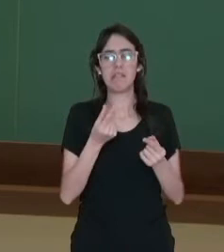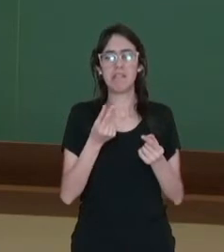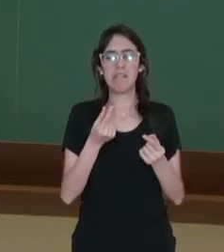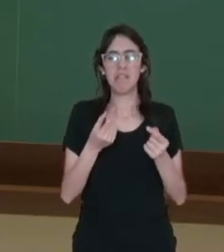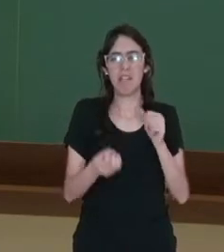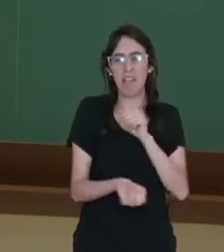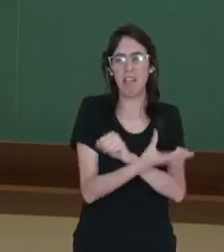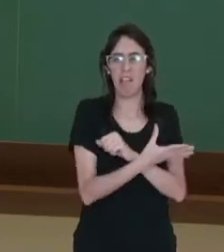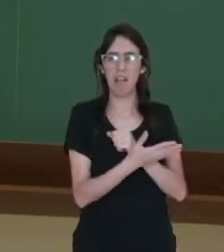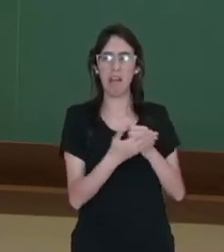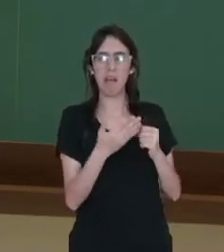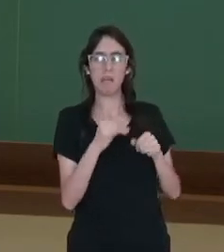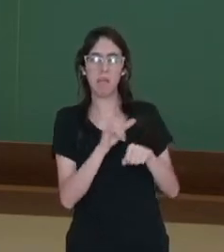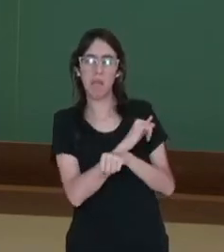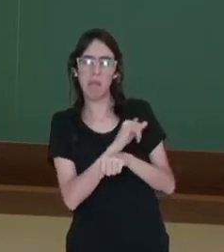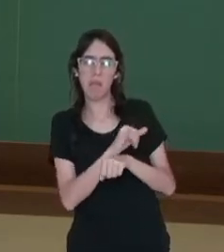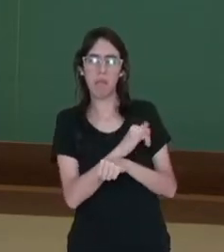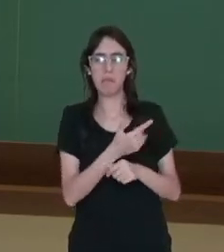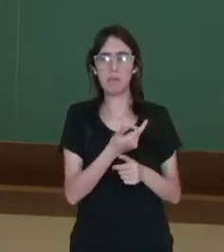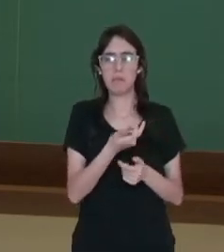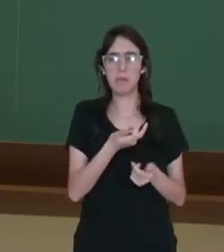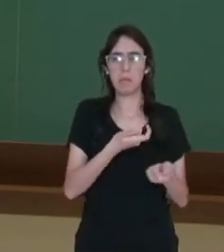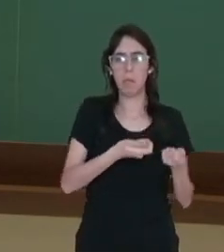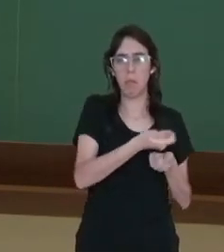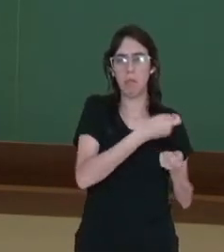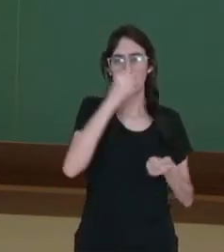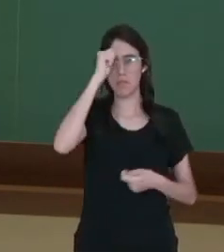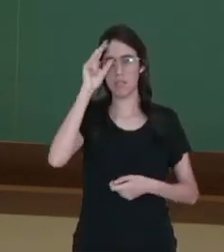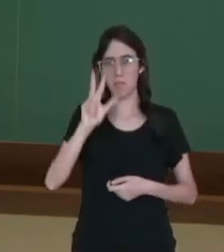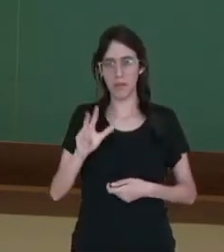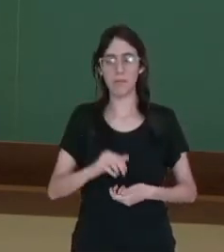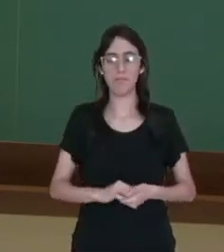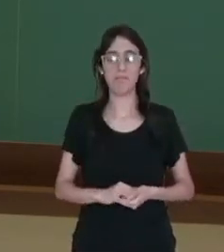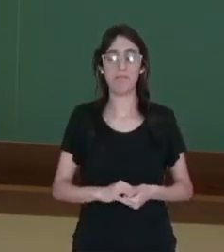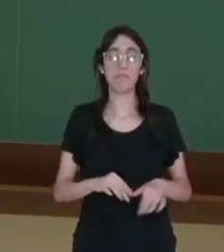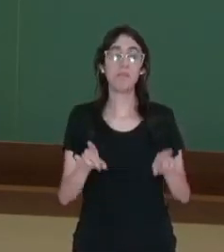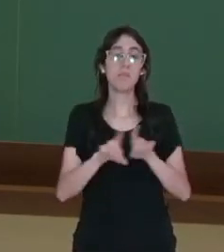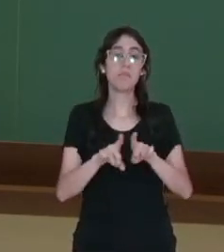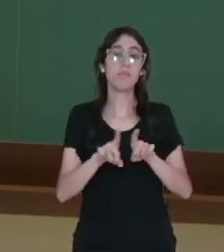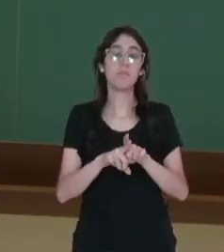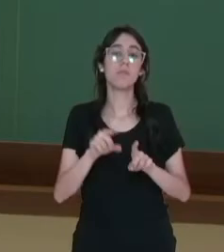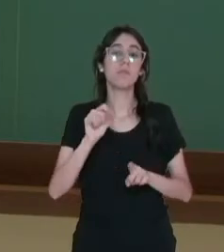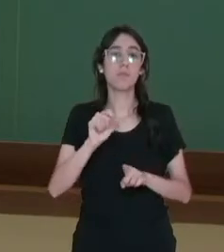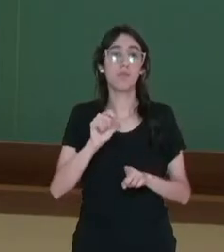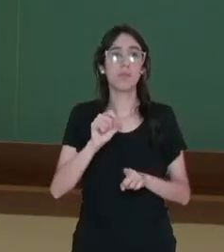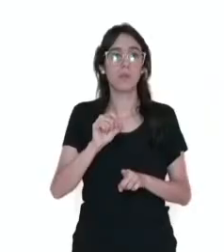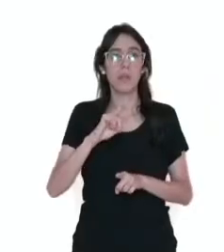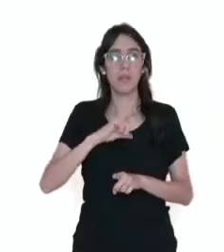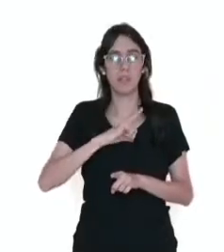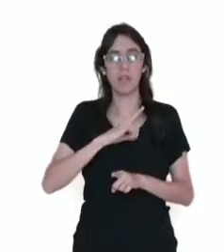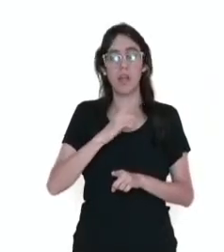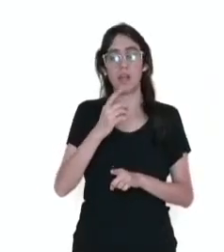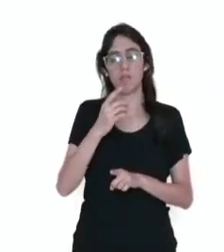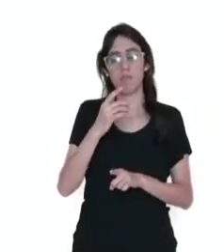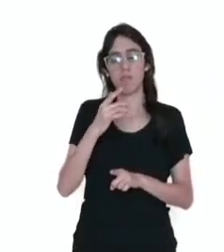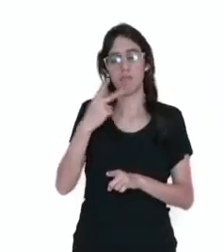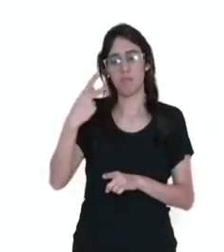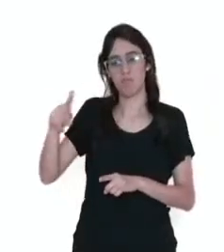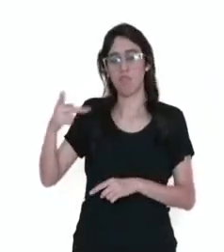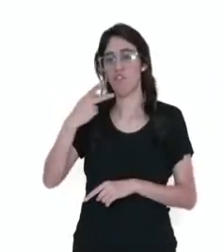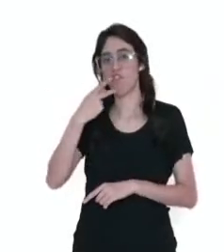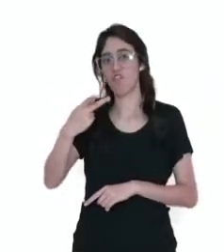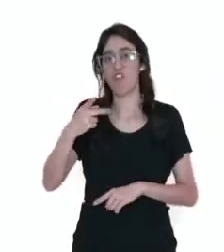de troca de favores seriam maiores do que em empresas privadas. Outra ideia defendida pelos grupos favoráveis. A função do Estado não